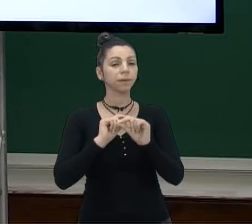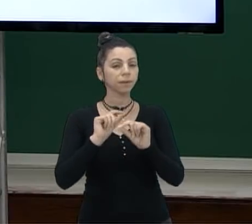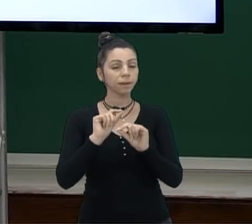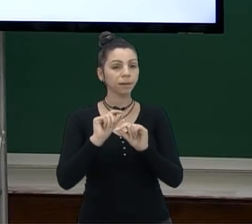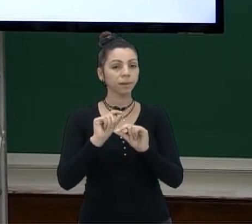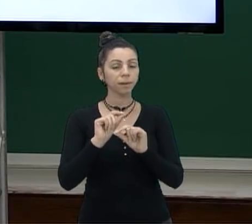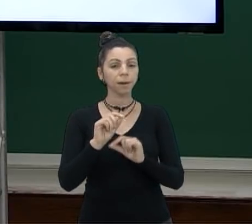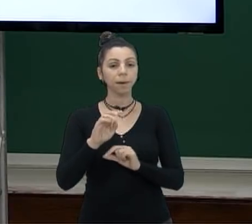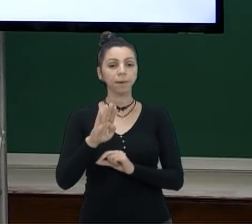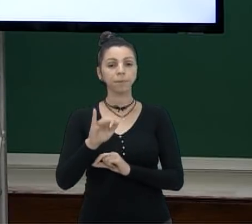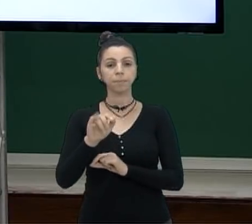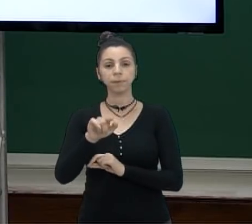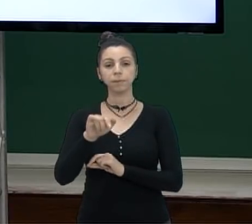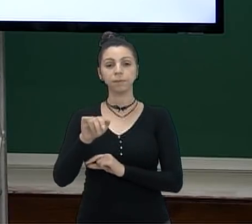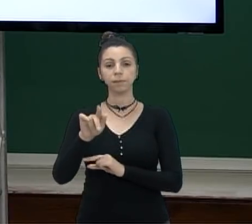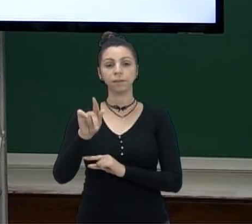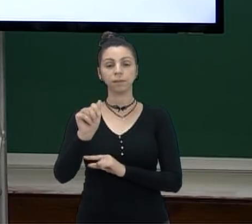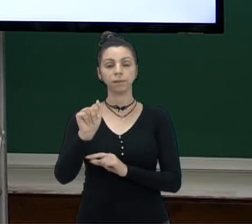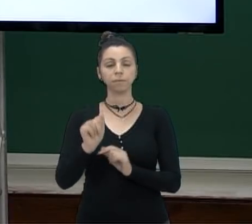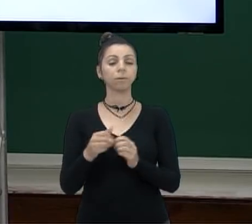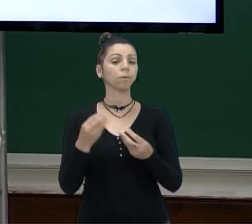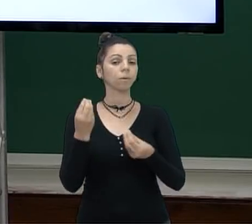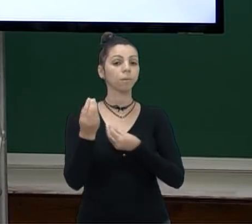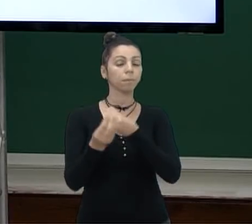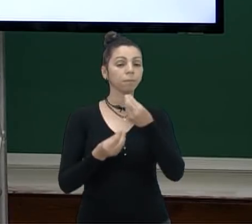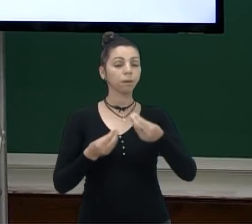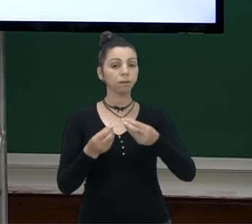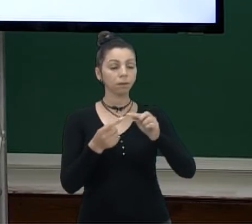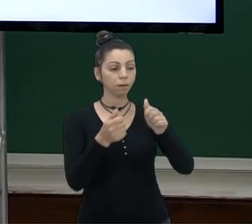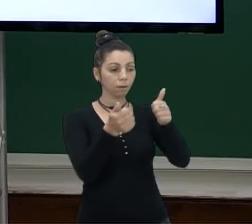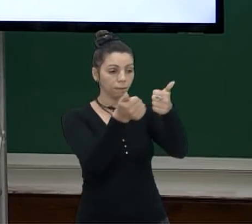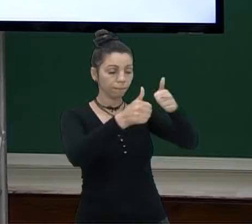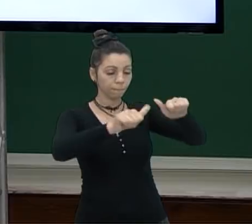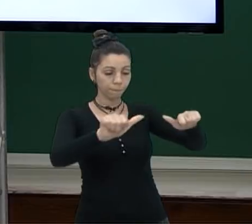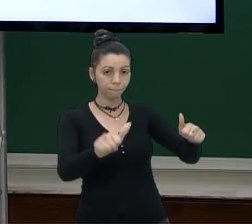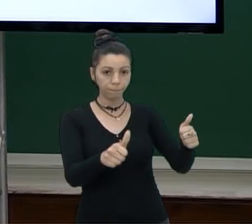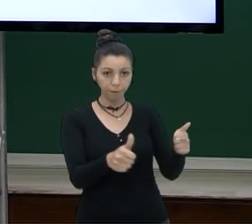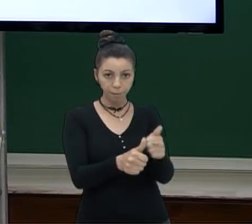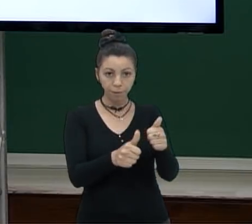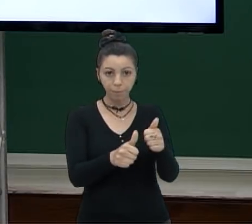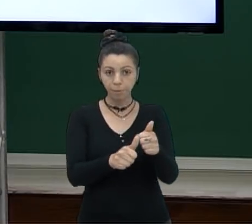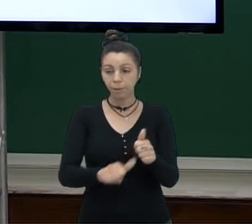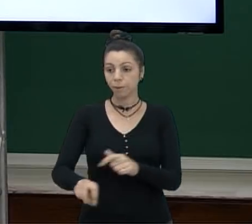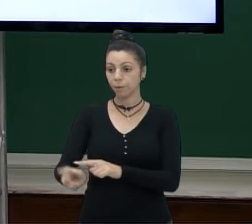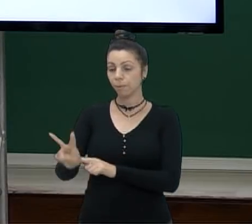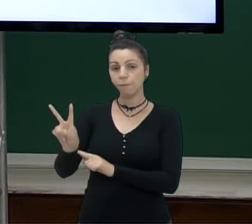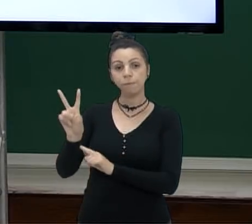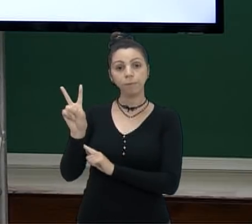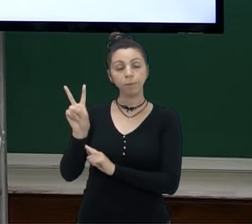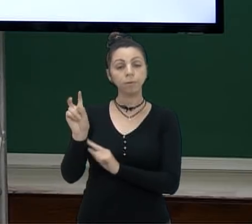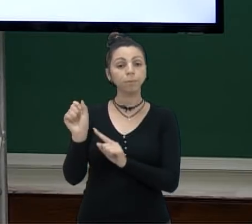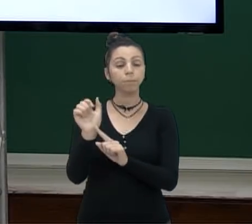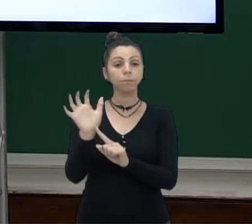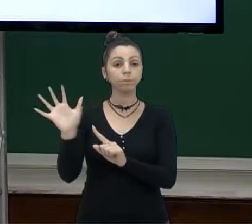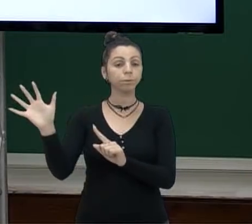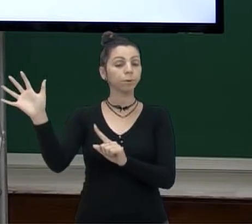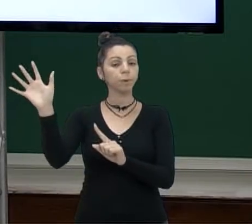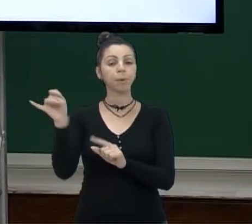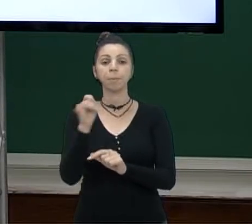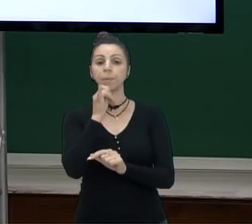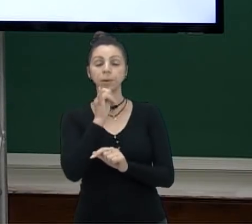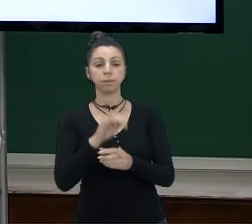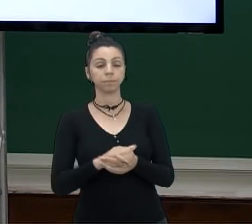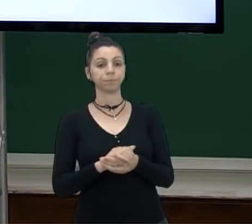perceber como que está a forma e o volume num objeto gasoso. Se eu encher uma